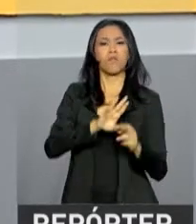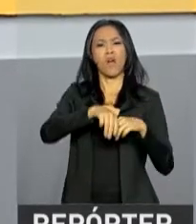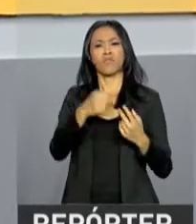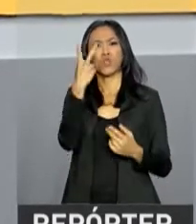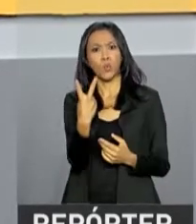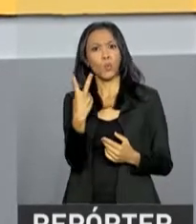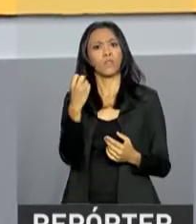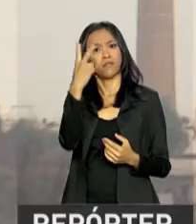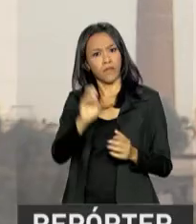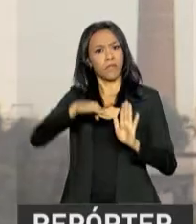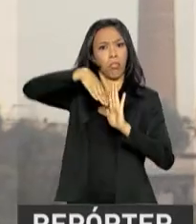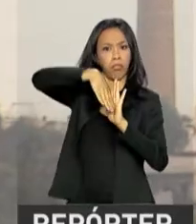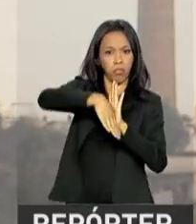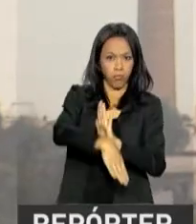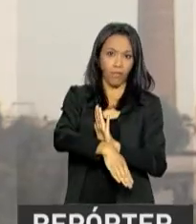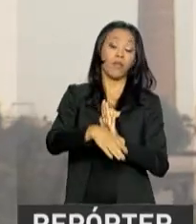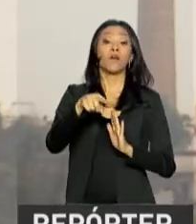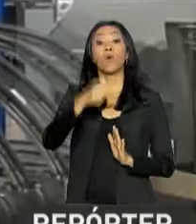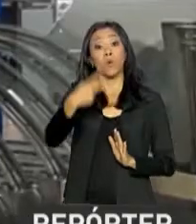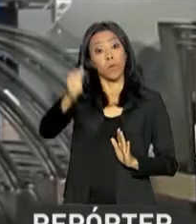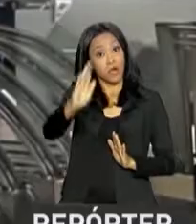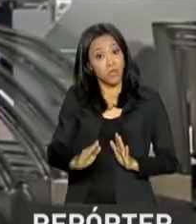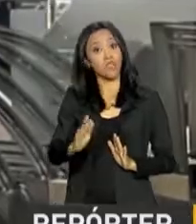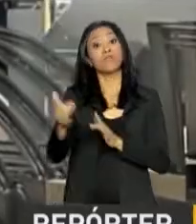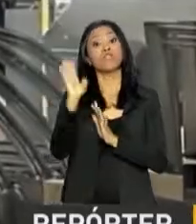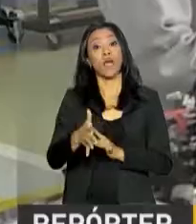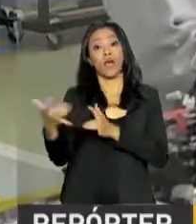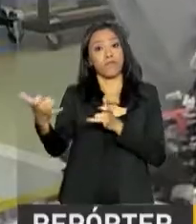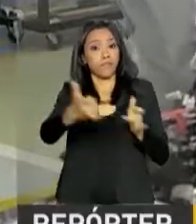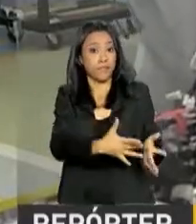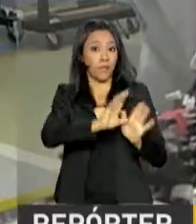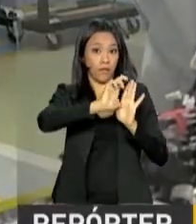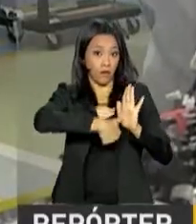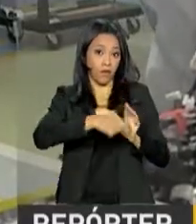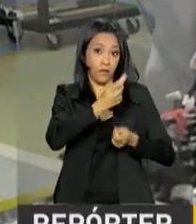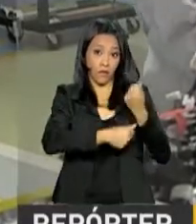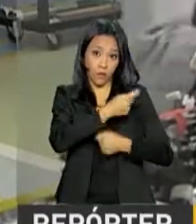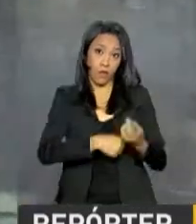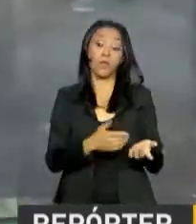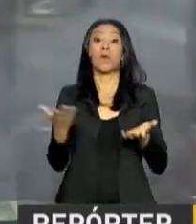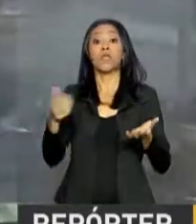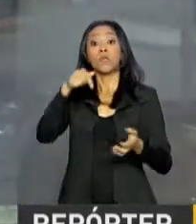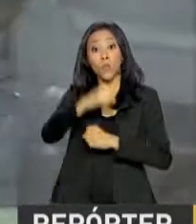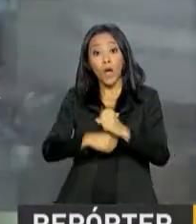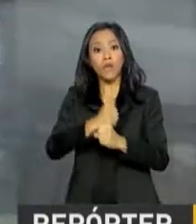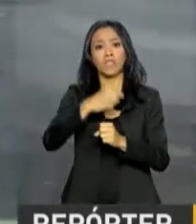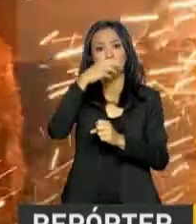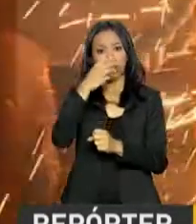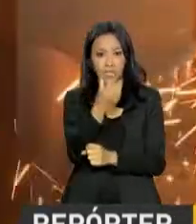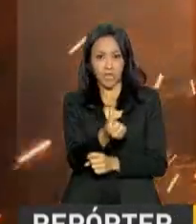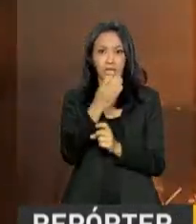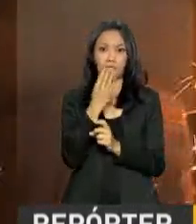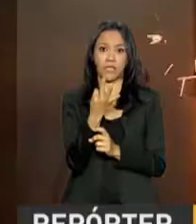seguidas o desempenho confirma que o brasil saiu da recessão com o pib registrando no ano 6 trilhões e 600